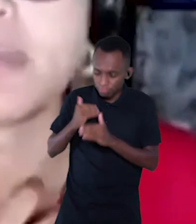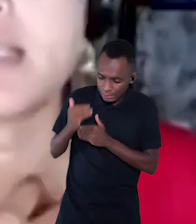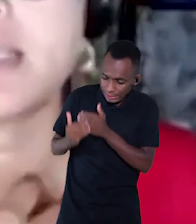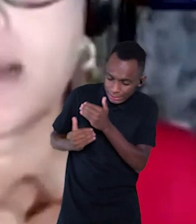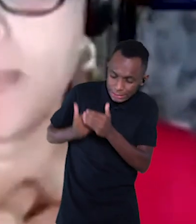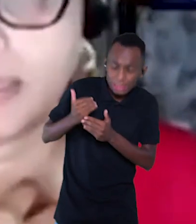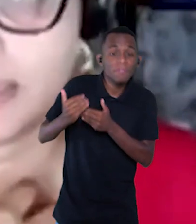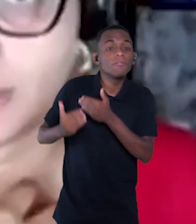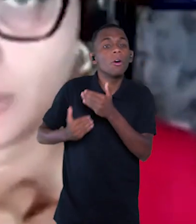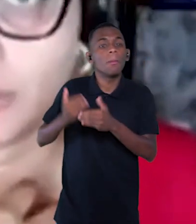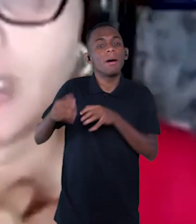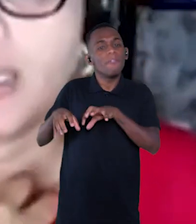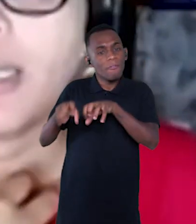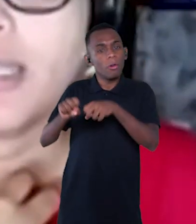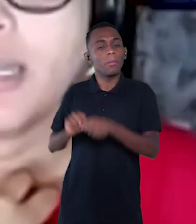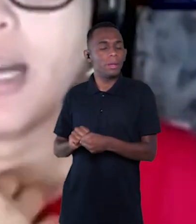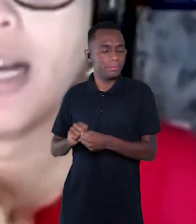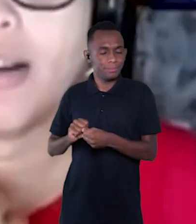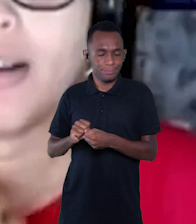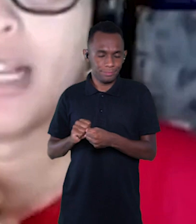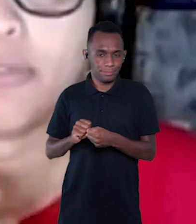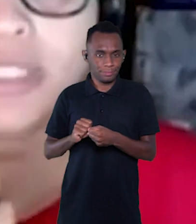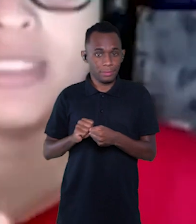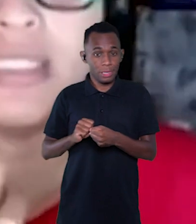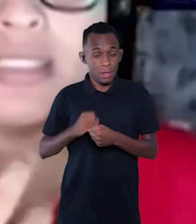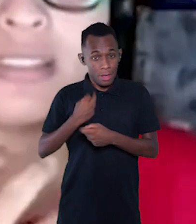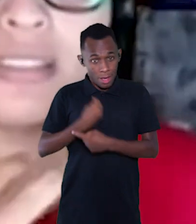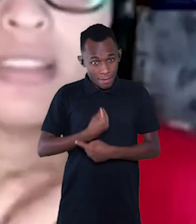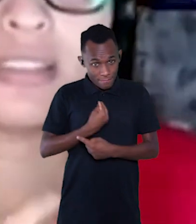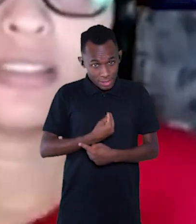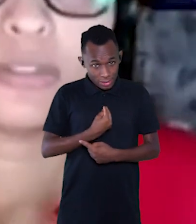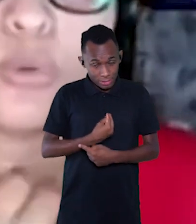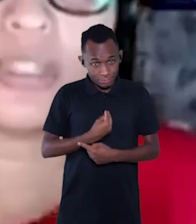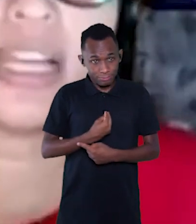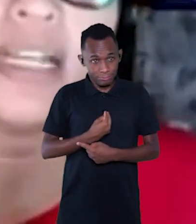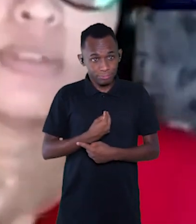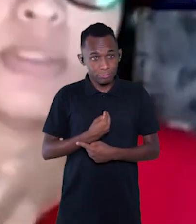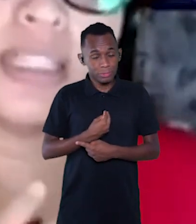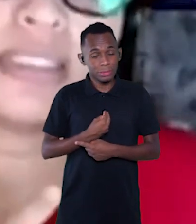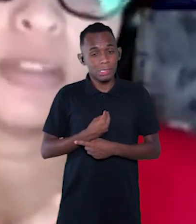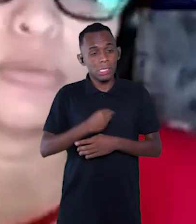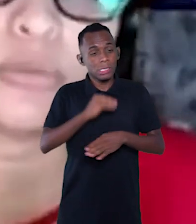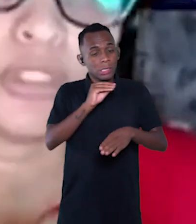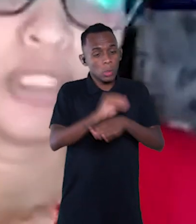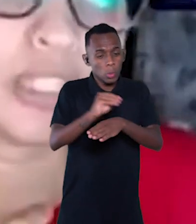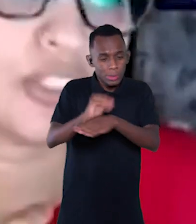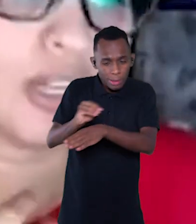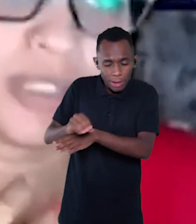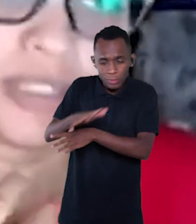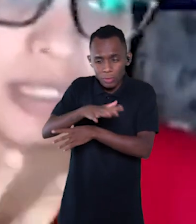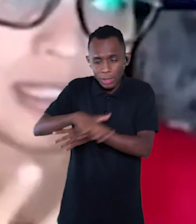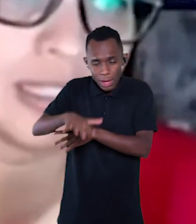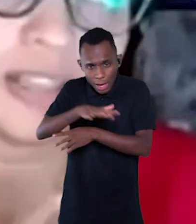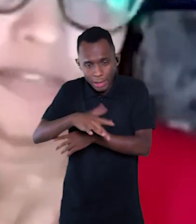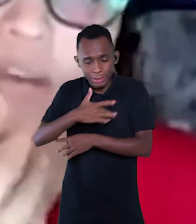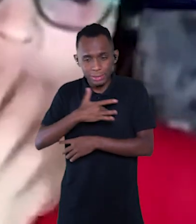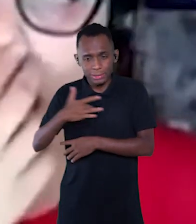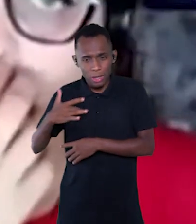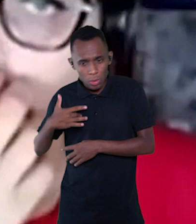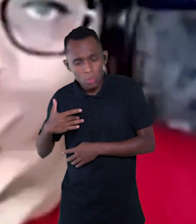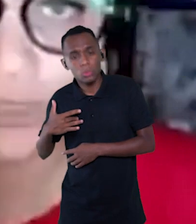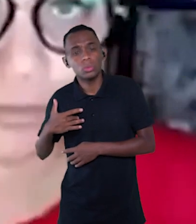se capacitar para tanto. A vida no cuidado, né, em saúde, seja na medicina,